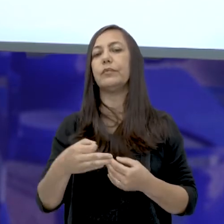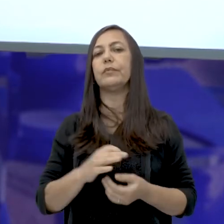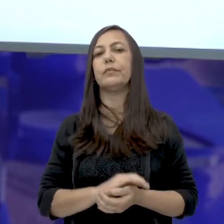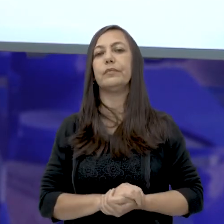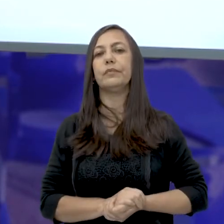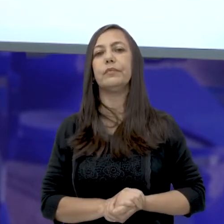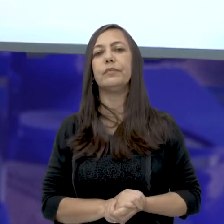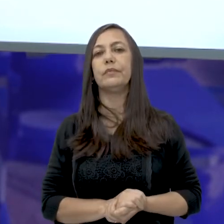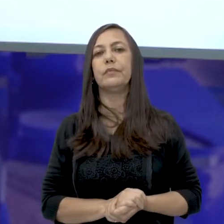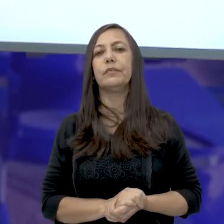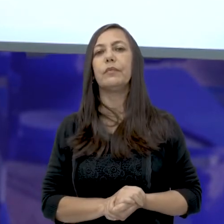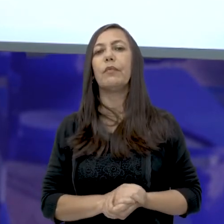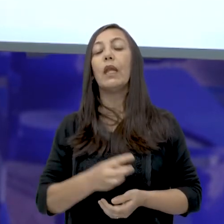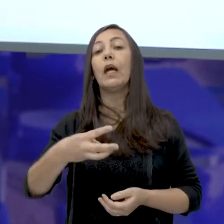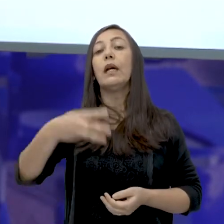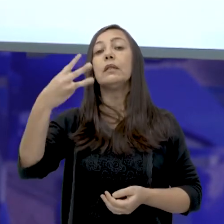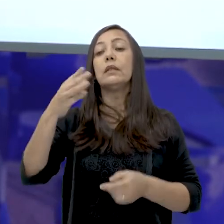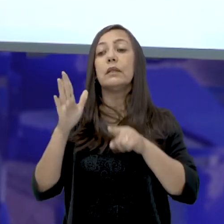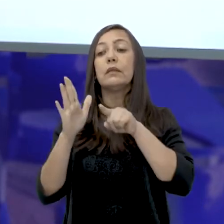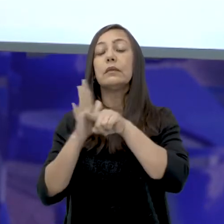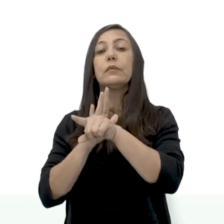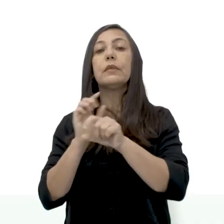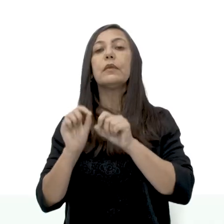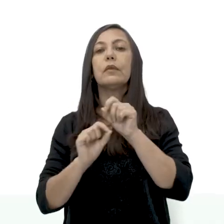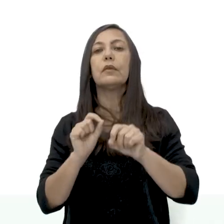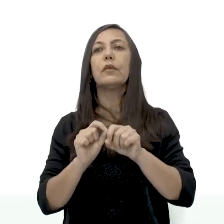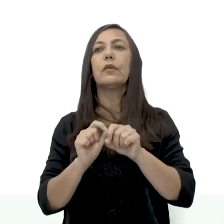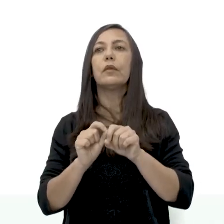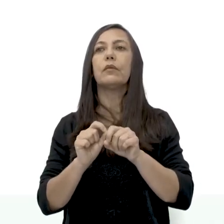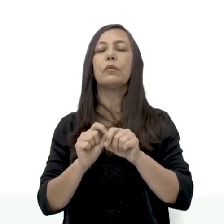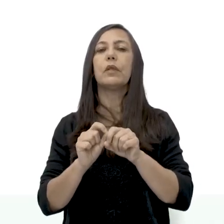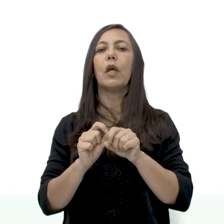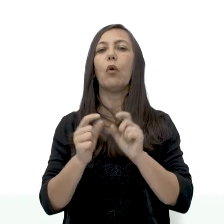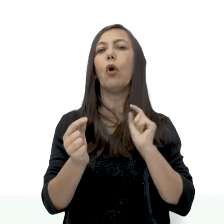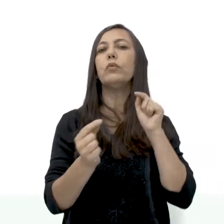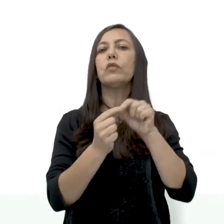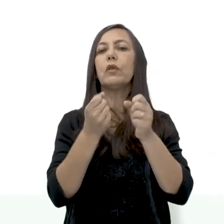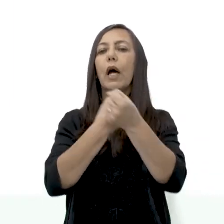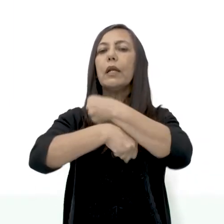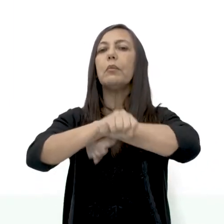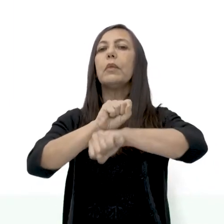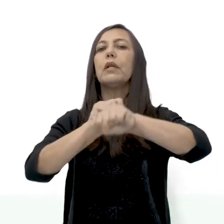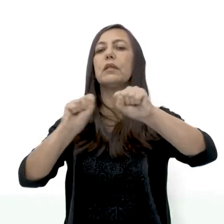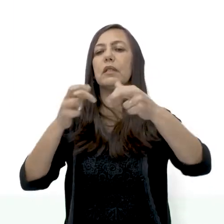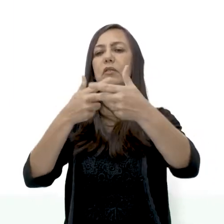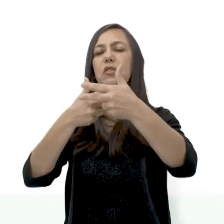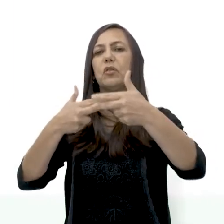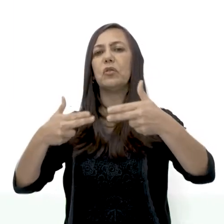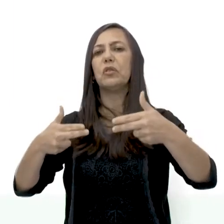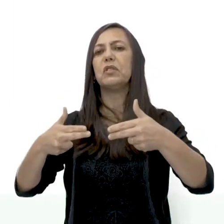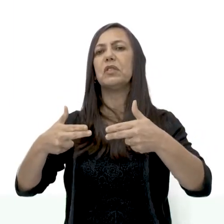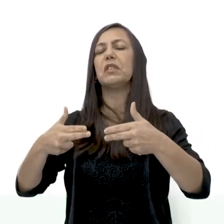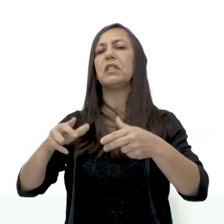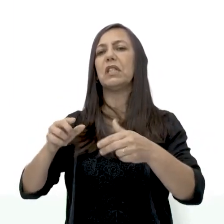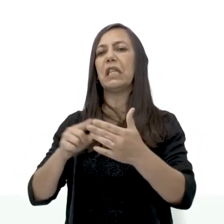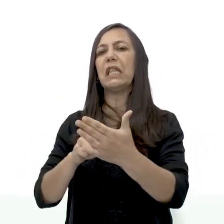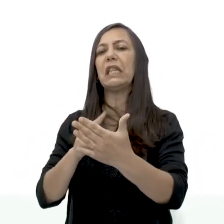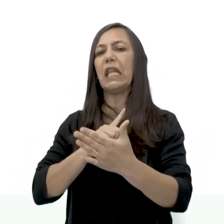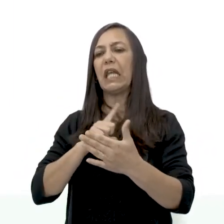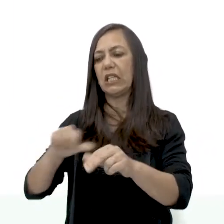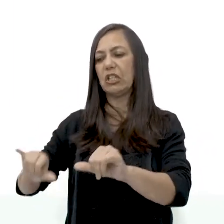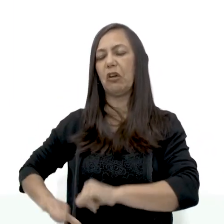ela foi escravizada no Egito Antigo. Então, aí temos aí os hebreus, que a gente conhece hoje como